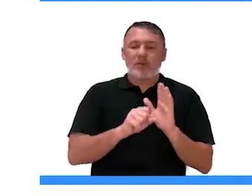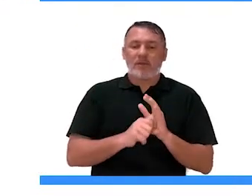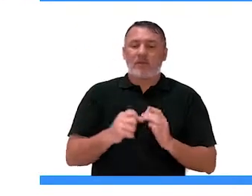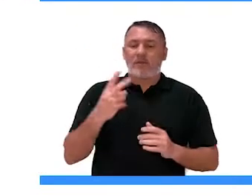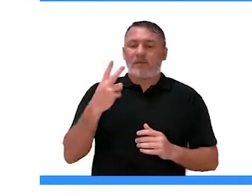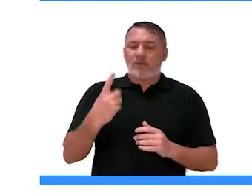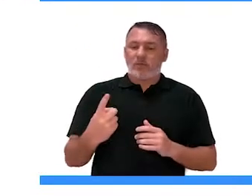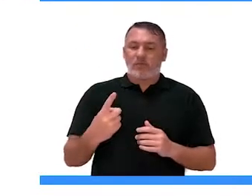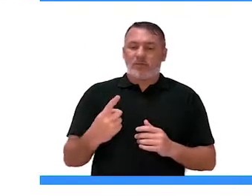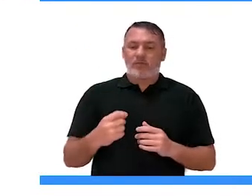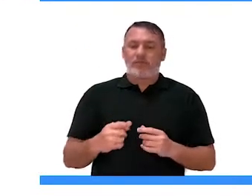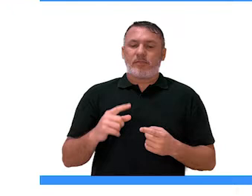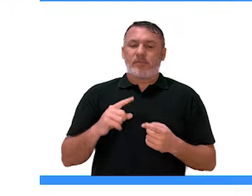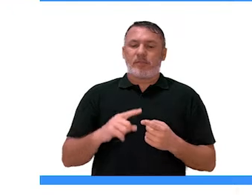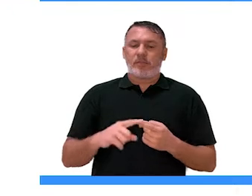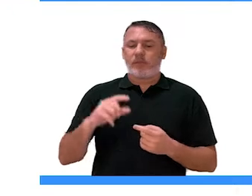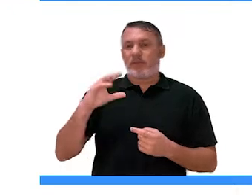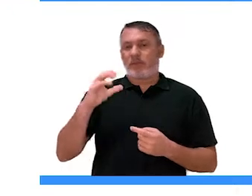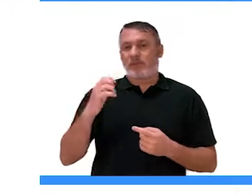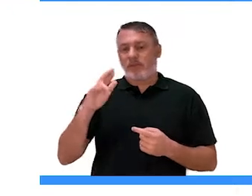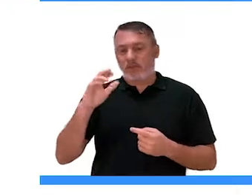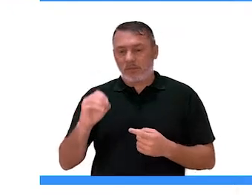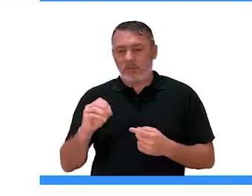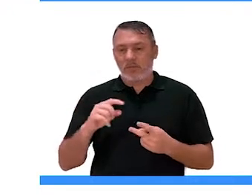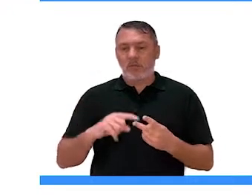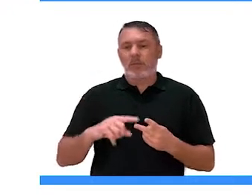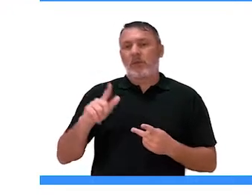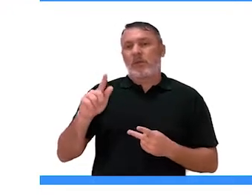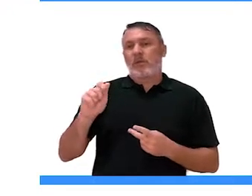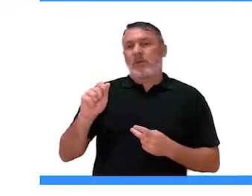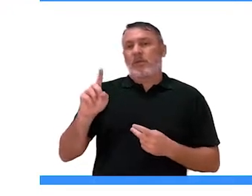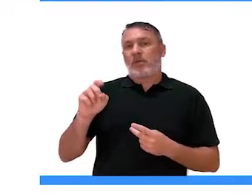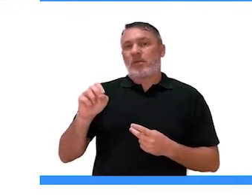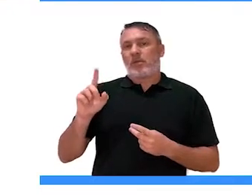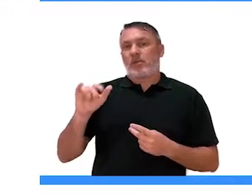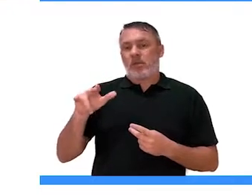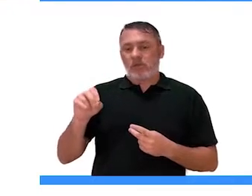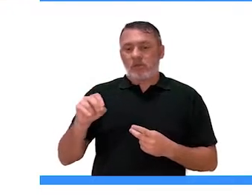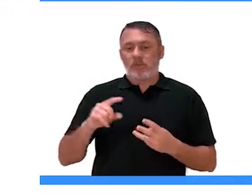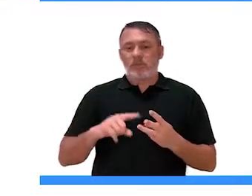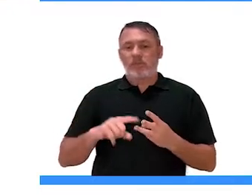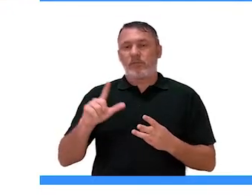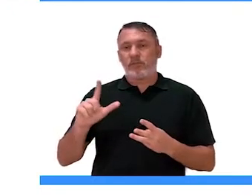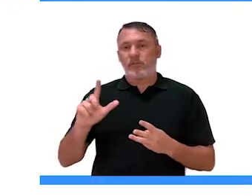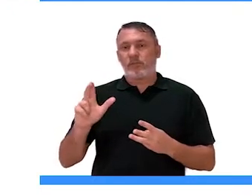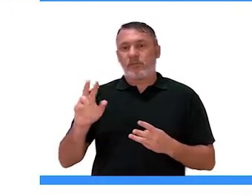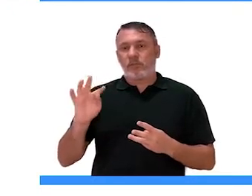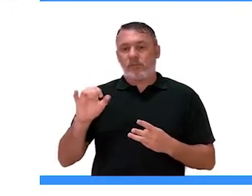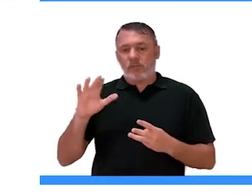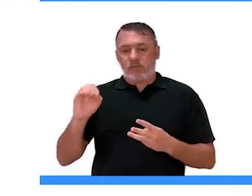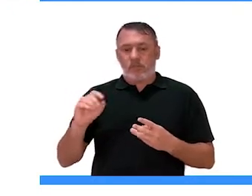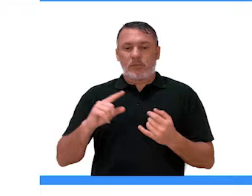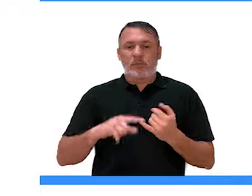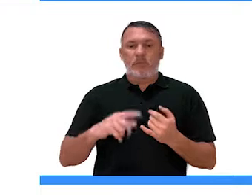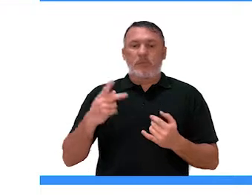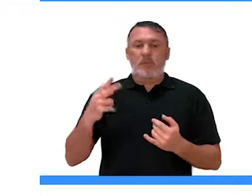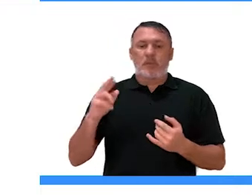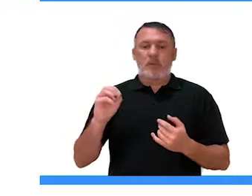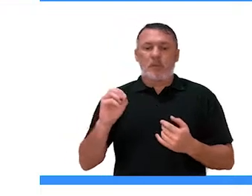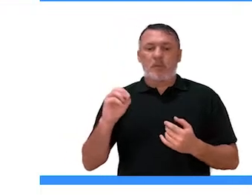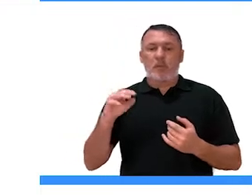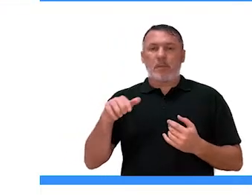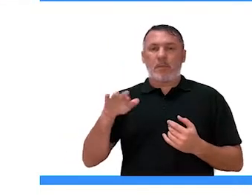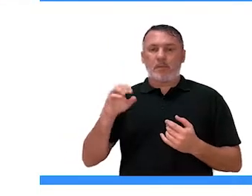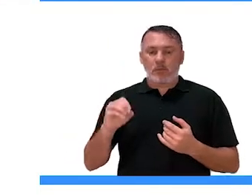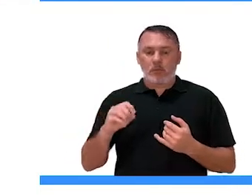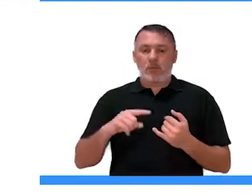Cério, Gadolínio, Lutécio, Promécio e Hérbio, Sumário, Térdio e Disprósio, Ómio,